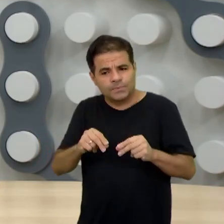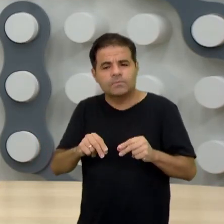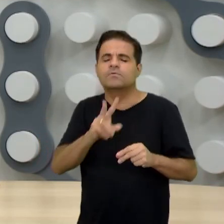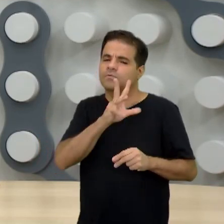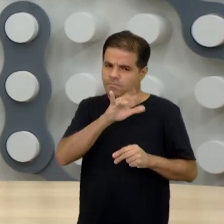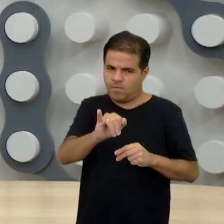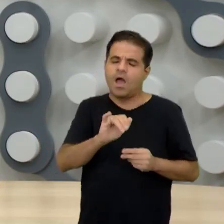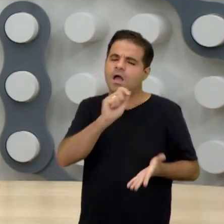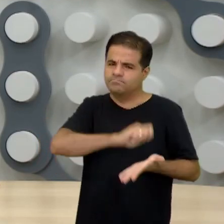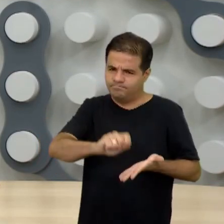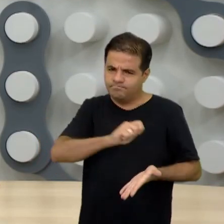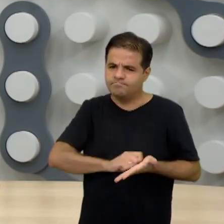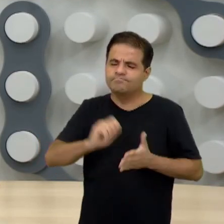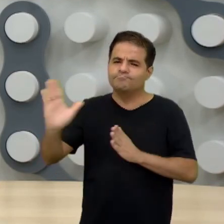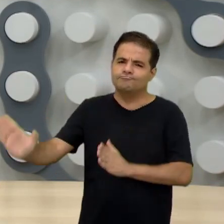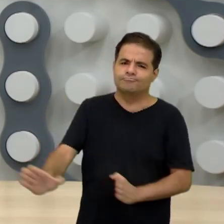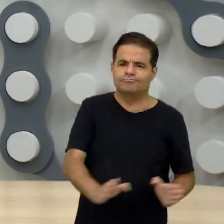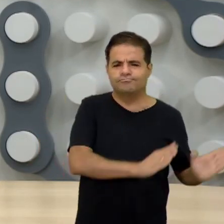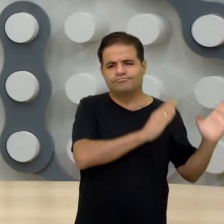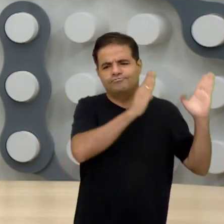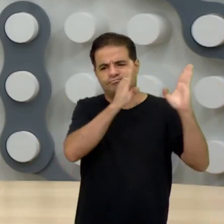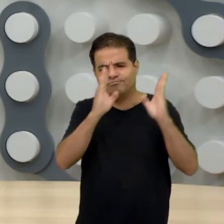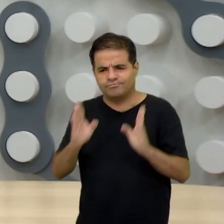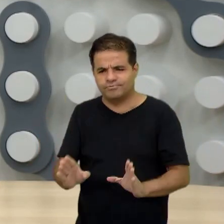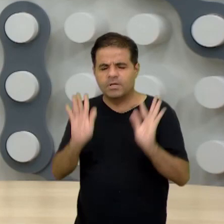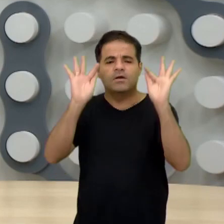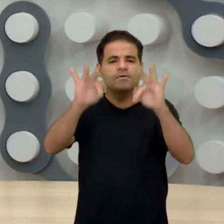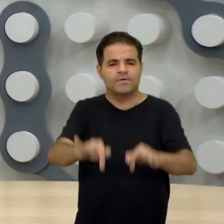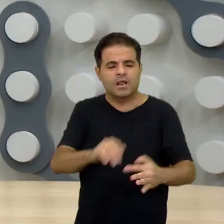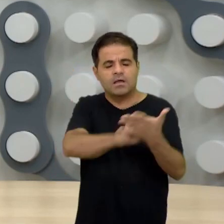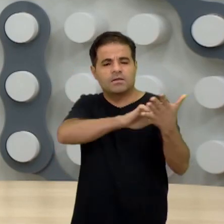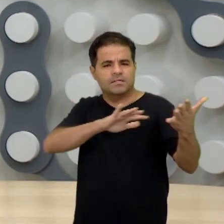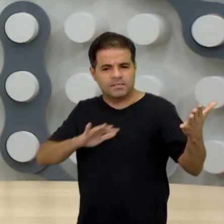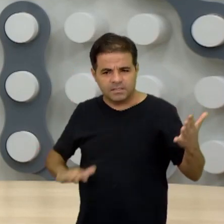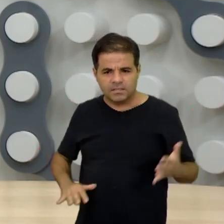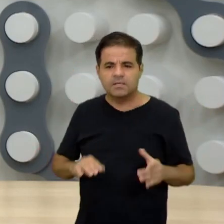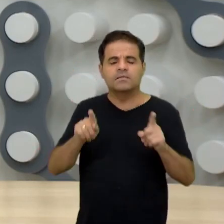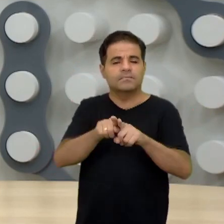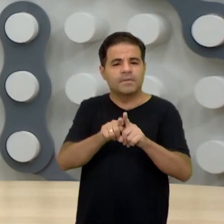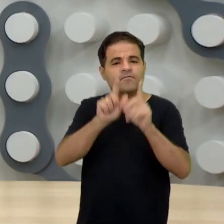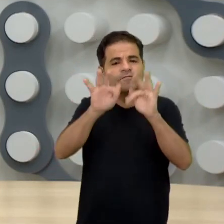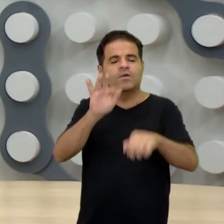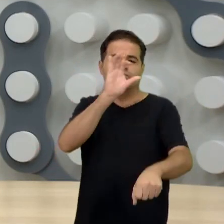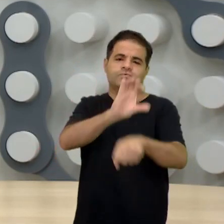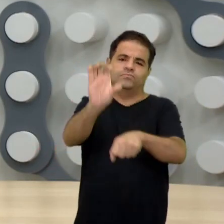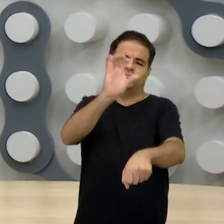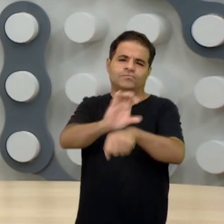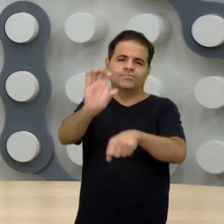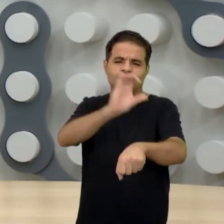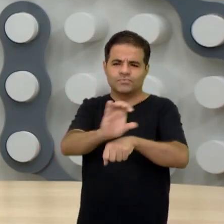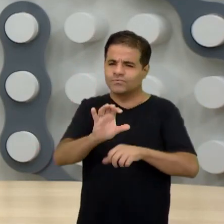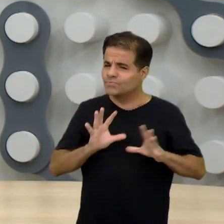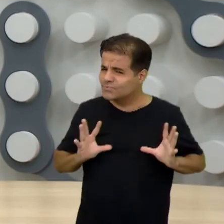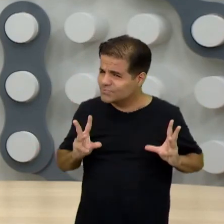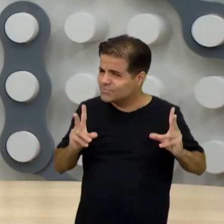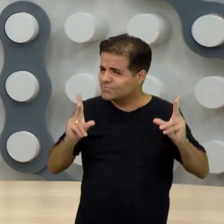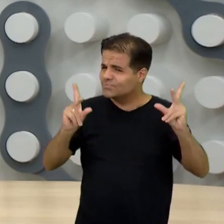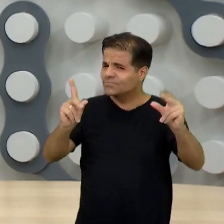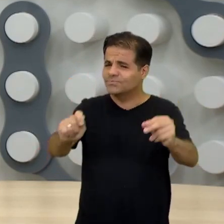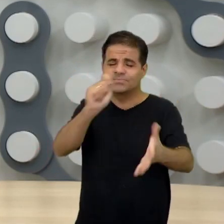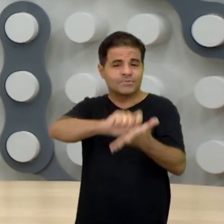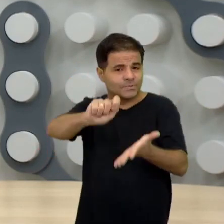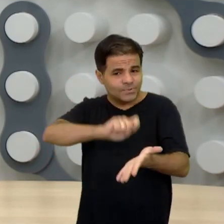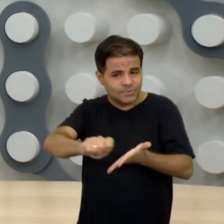requerido durante os finais das atividades e no final do curso também. Todas as anotações que você está